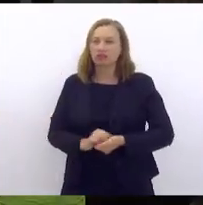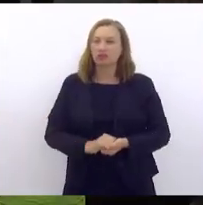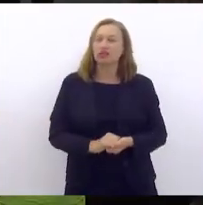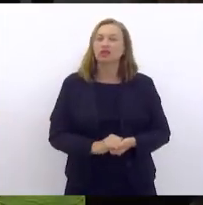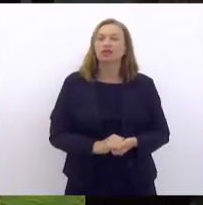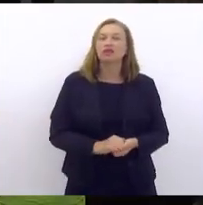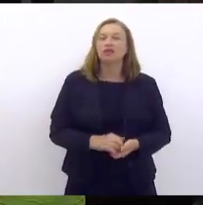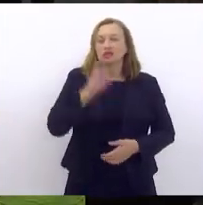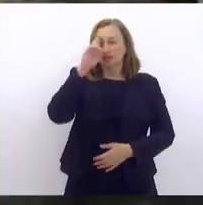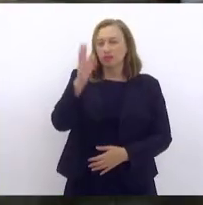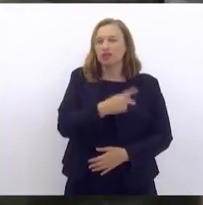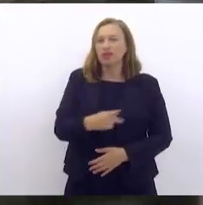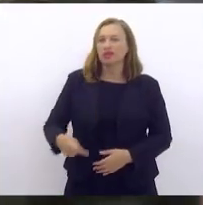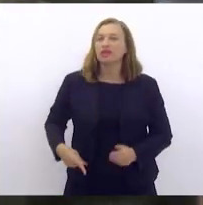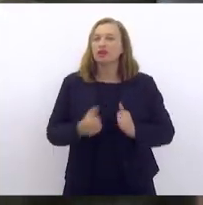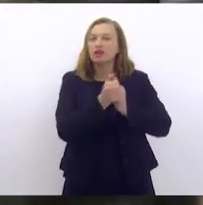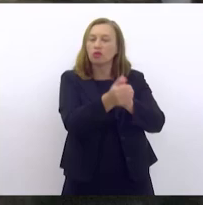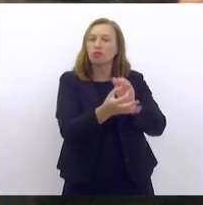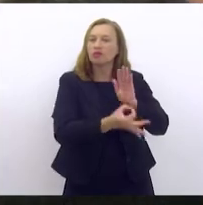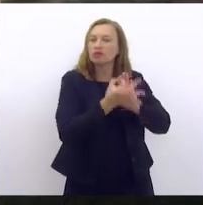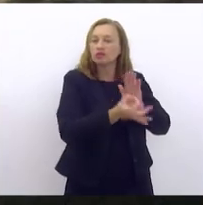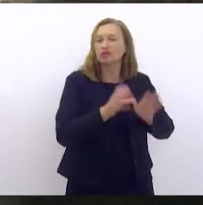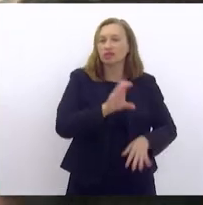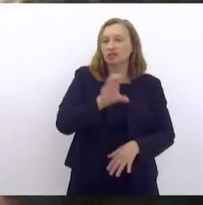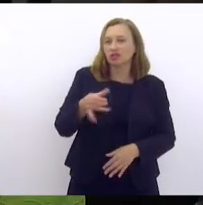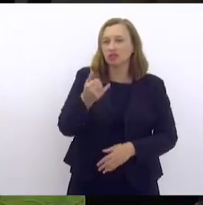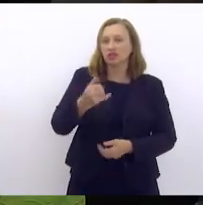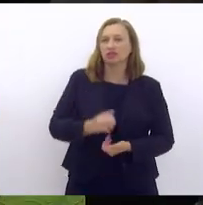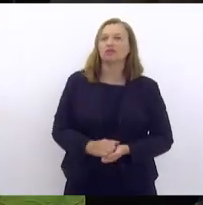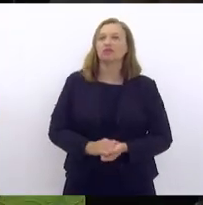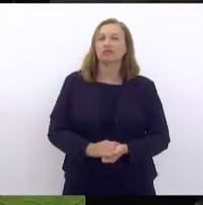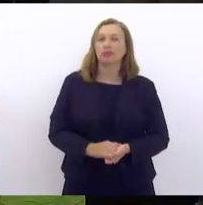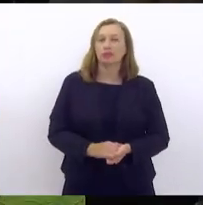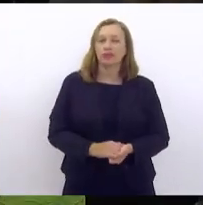Senhor presidente, acompanho o parecer da CCJ.